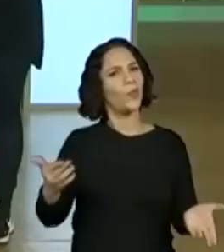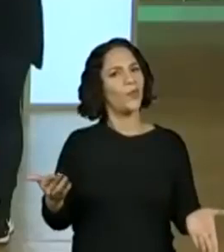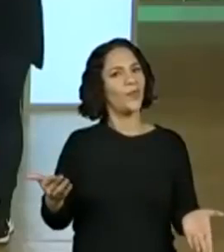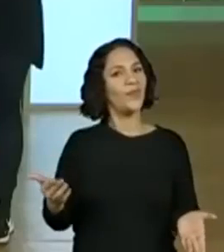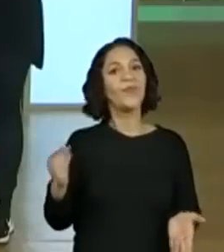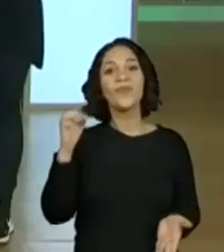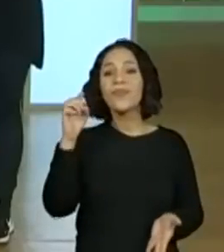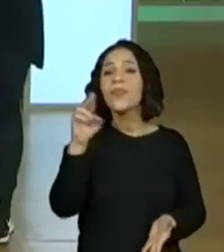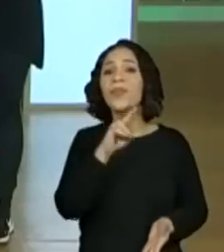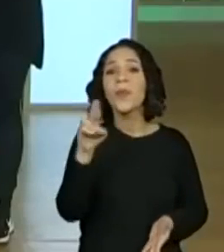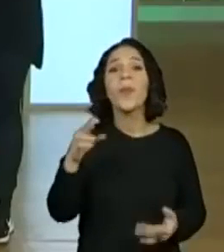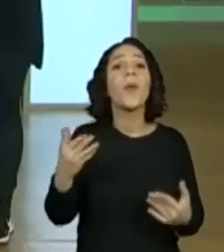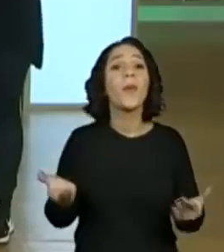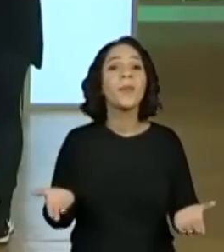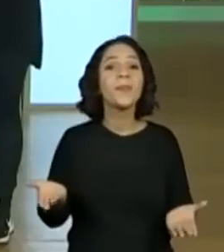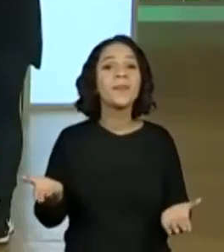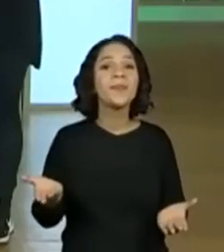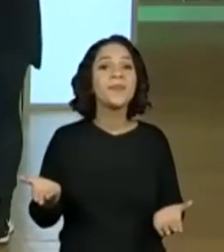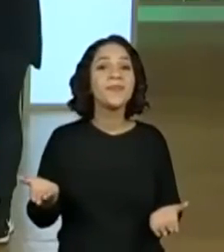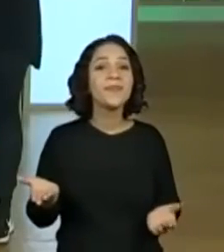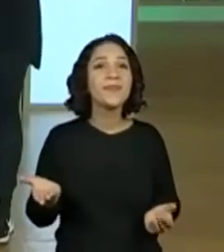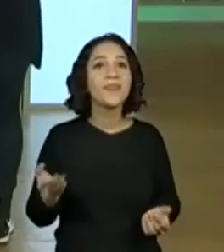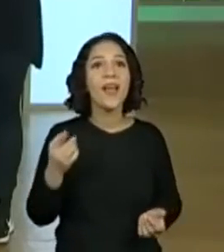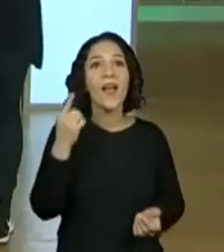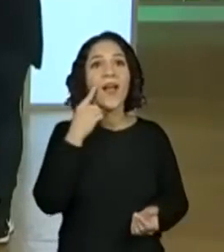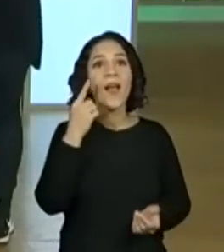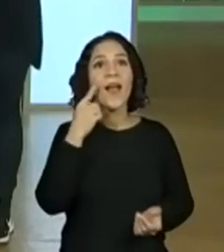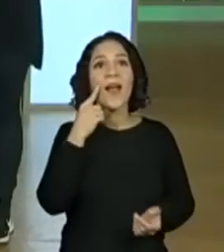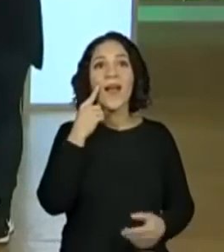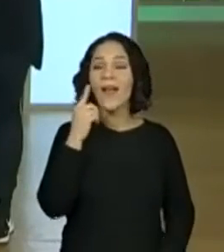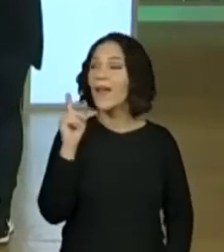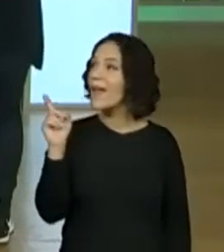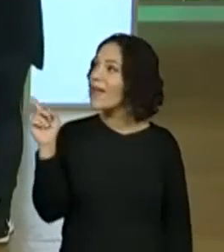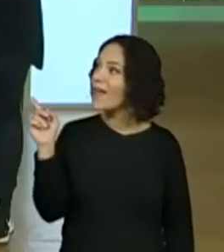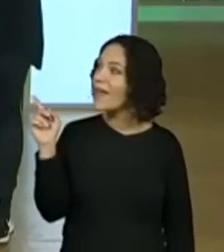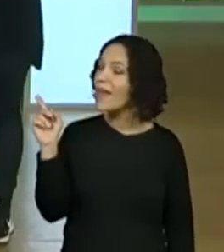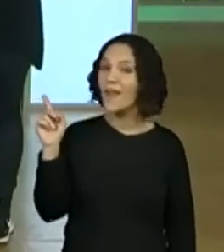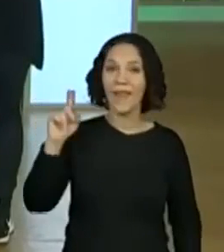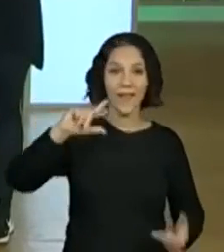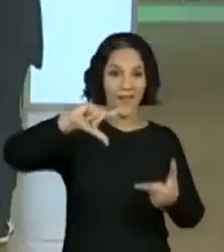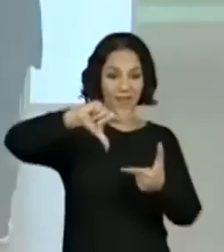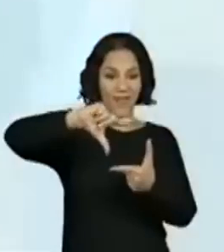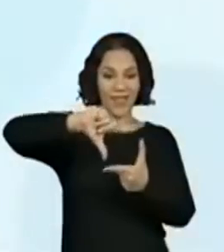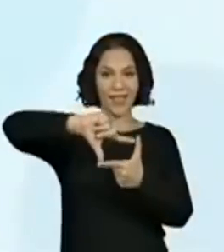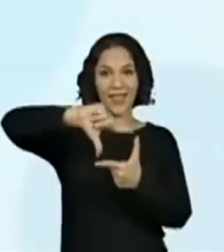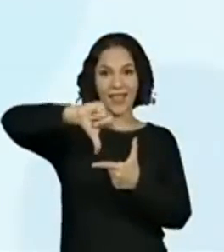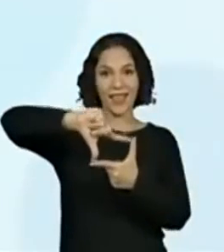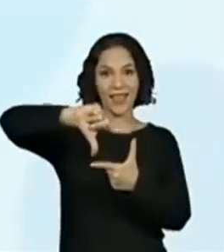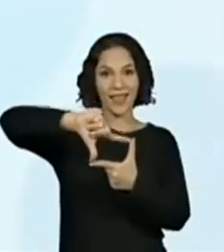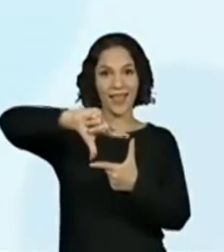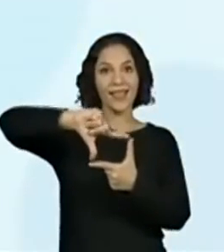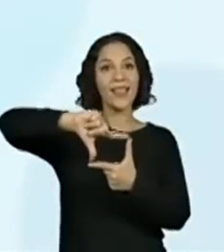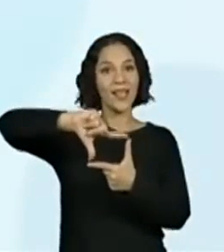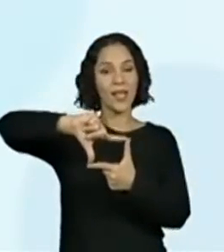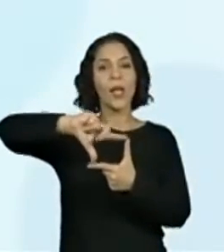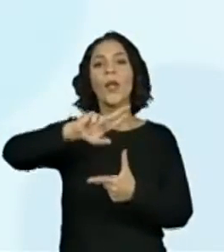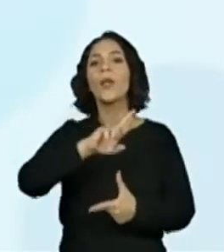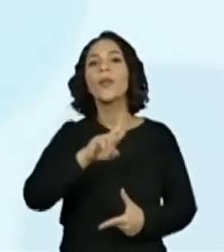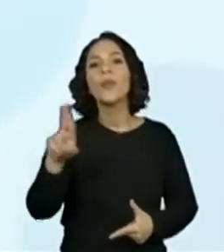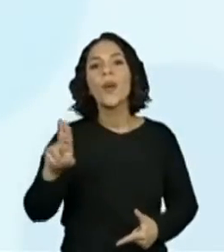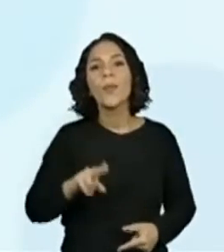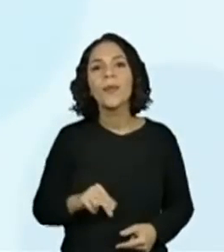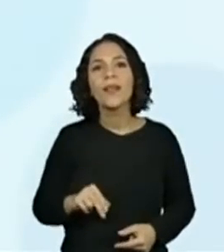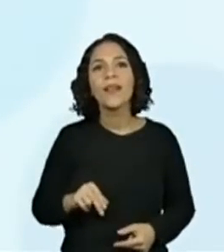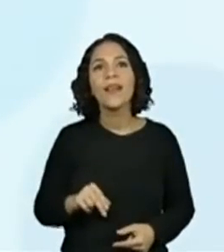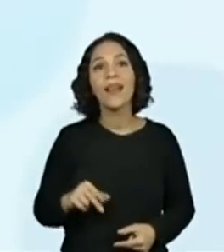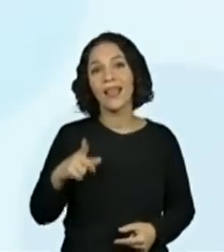já apareceu. E aí, qual é essa daqui? O Luiz disse que é um retângulo. Ah, e já tá